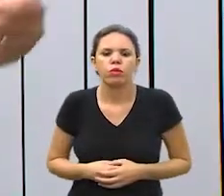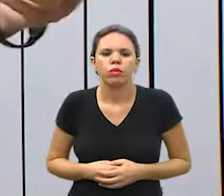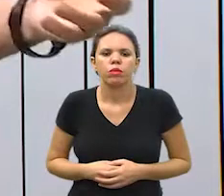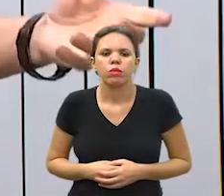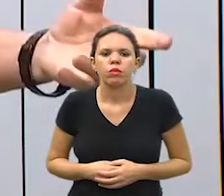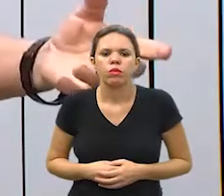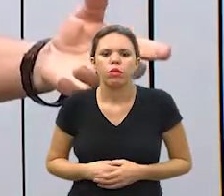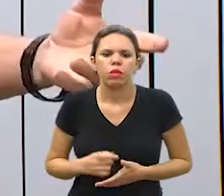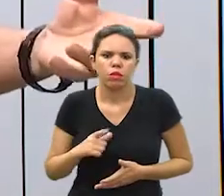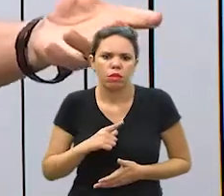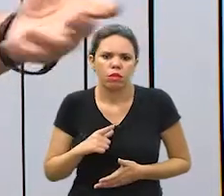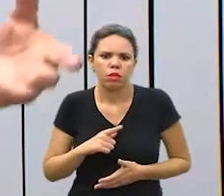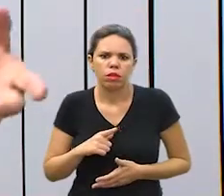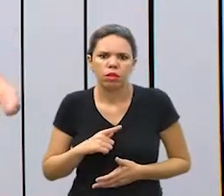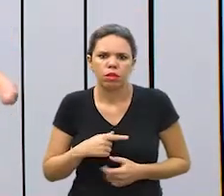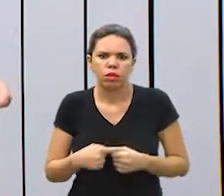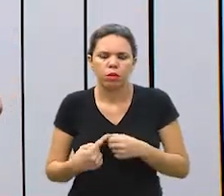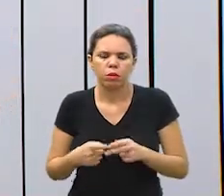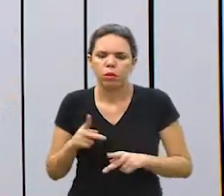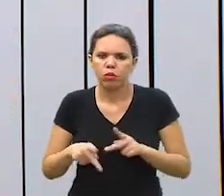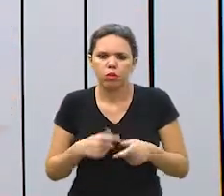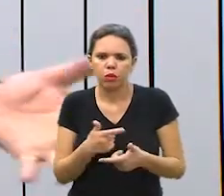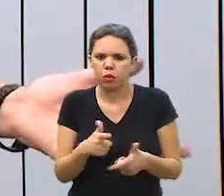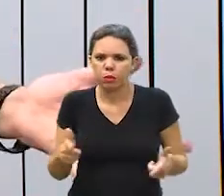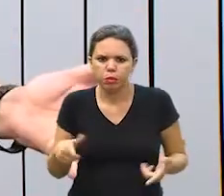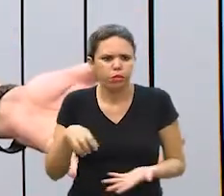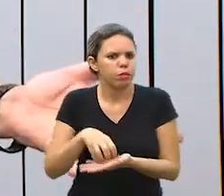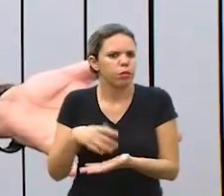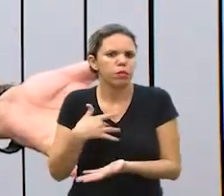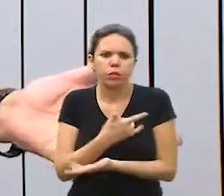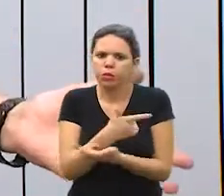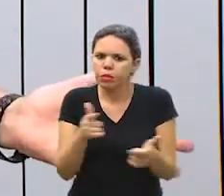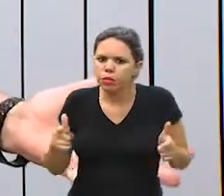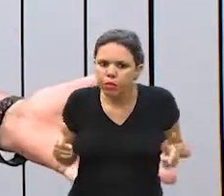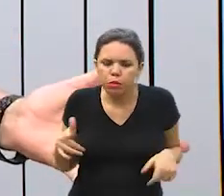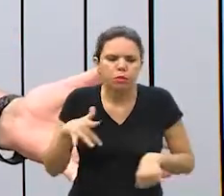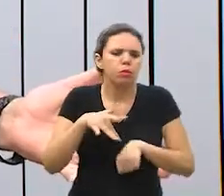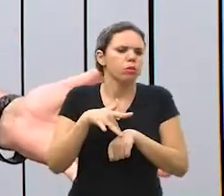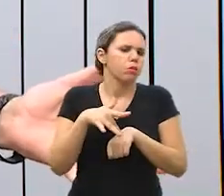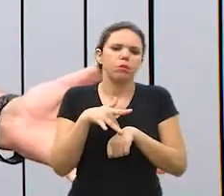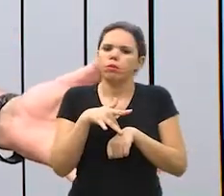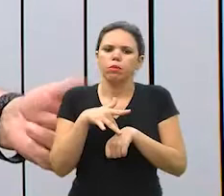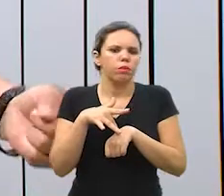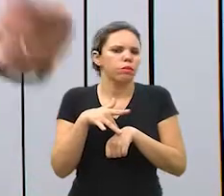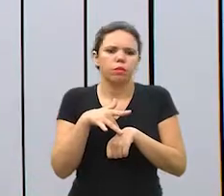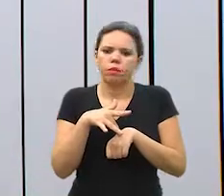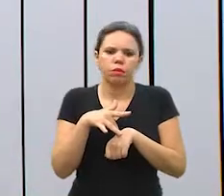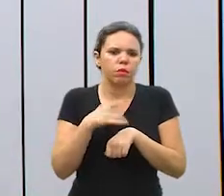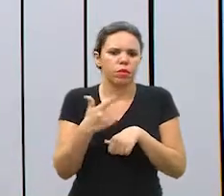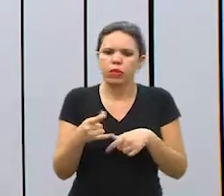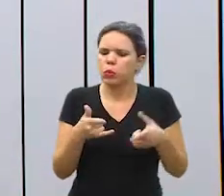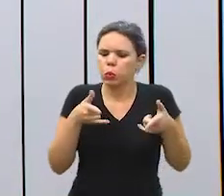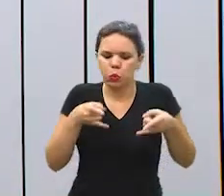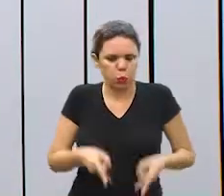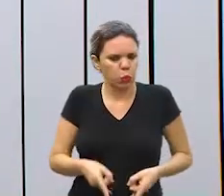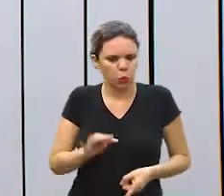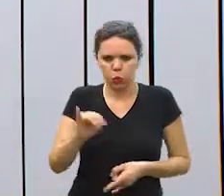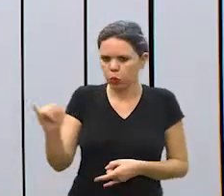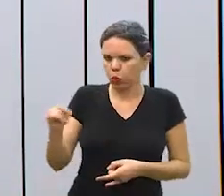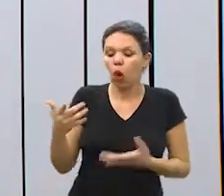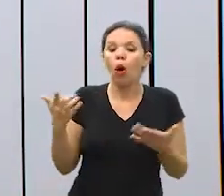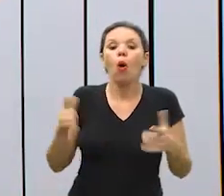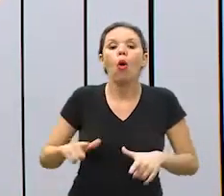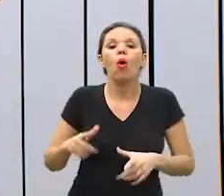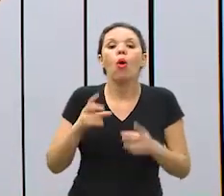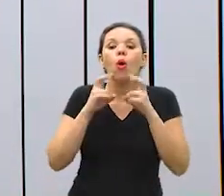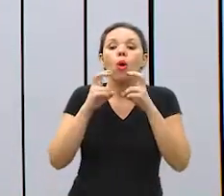metropolitana, e tem município que não tem centro de saúde. É um absurdo. Não tem um leito de UTI. Para onde eles vão